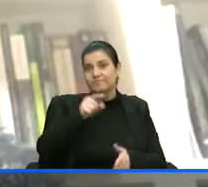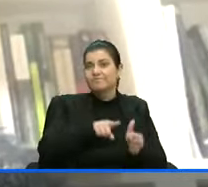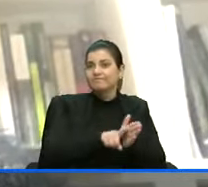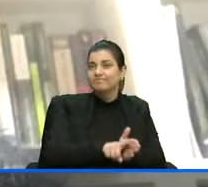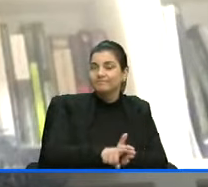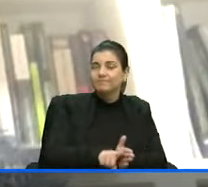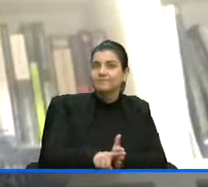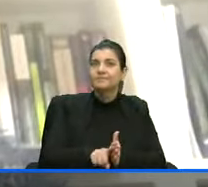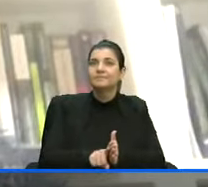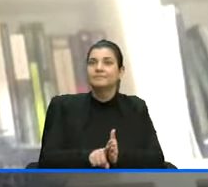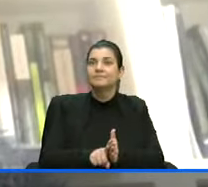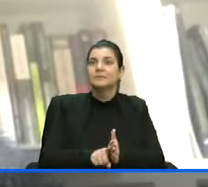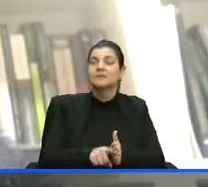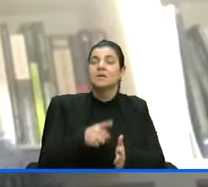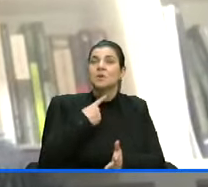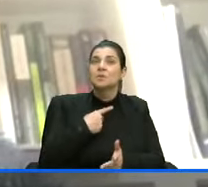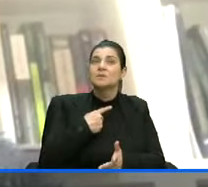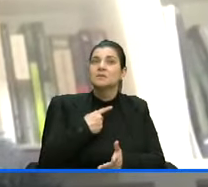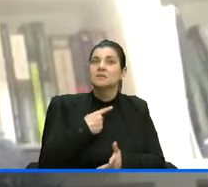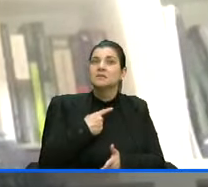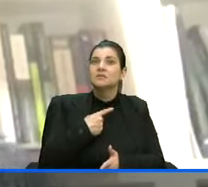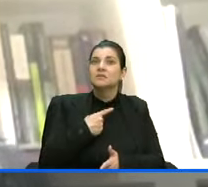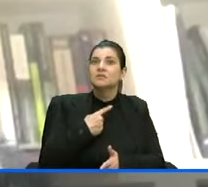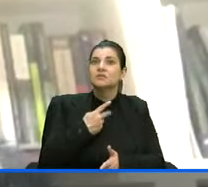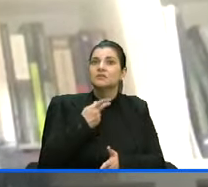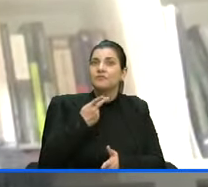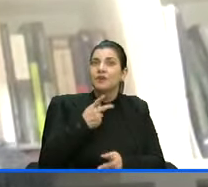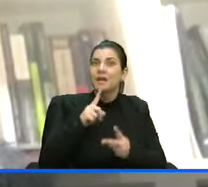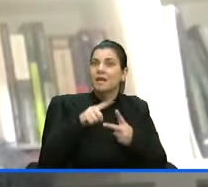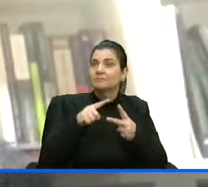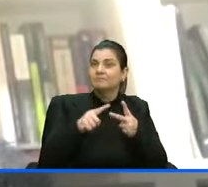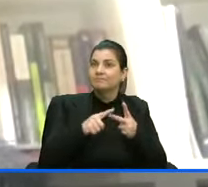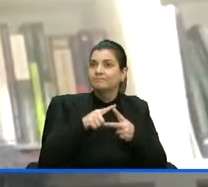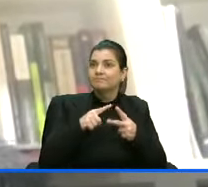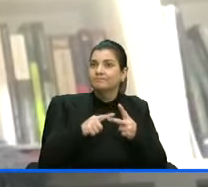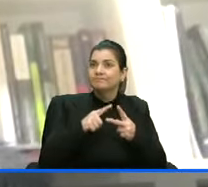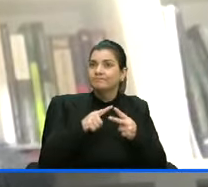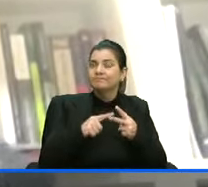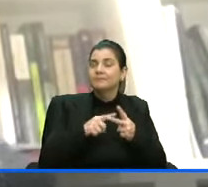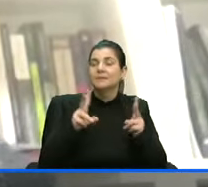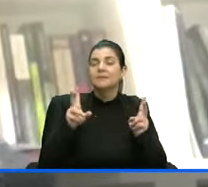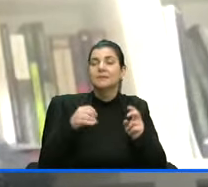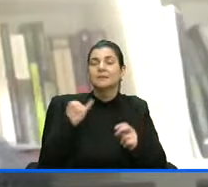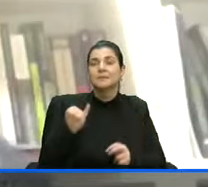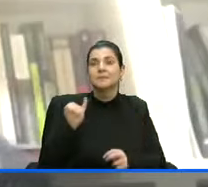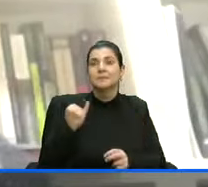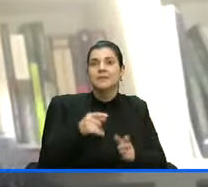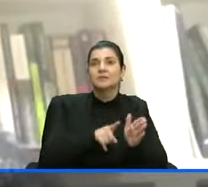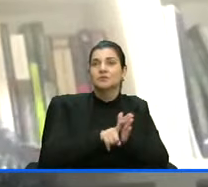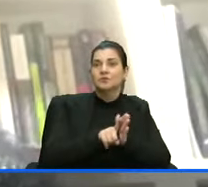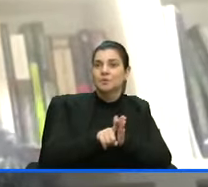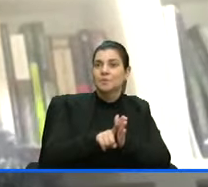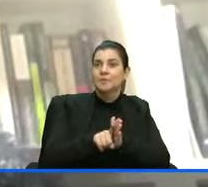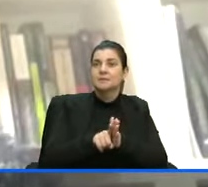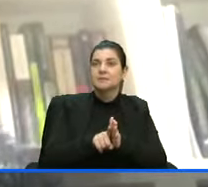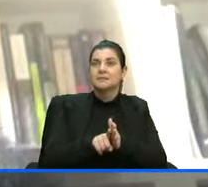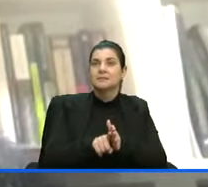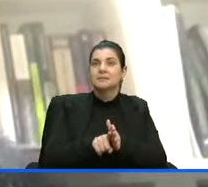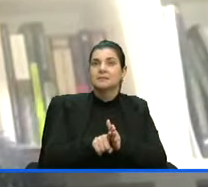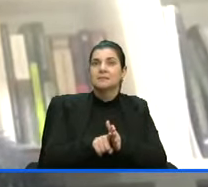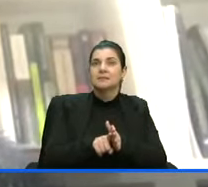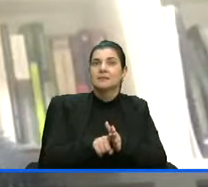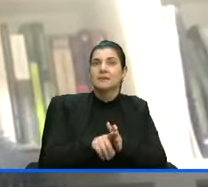pesquisadora, assim, gostaria de trazer assim, duas questões muito importantes que têm nos inquietado enquanto pesquisa. É a